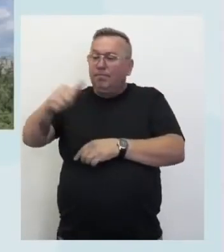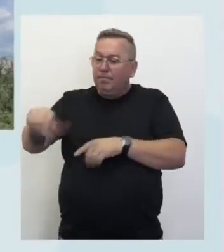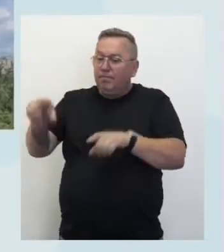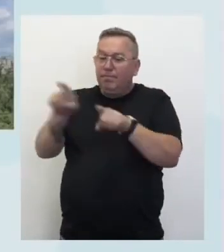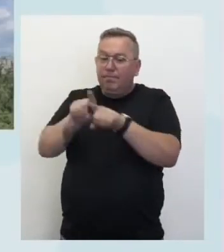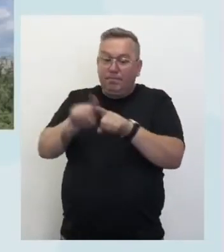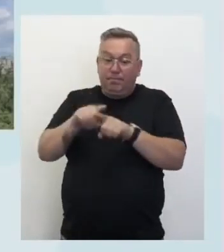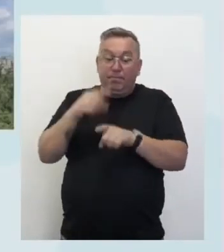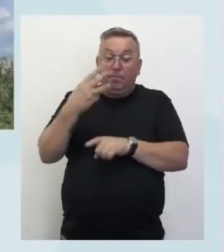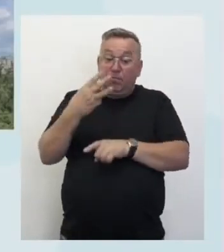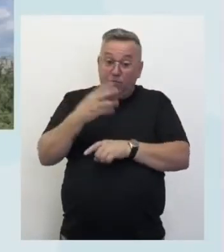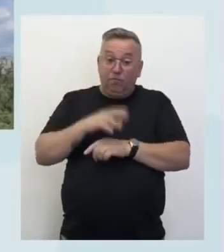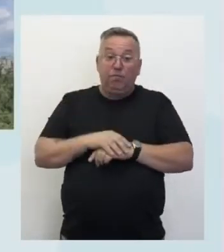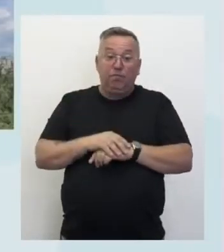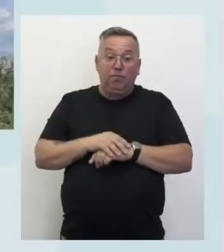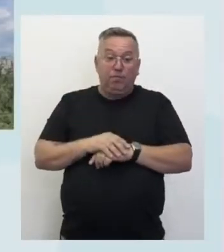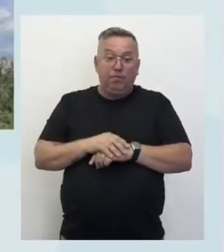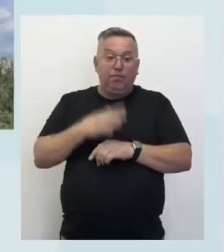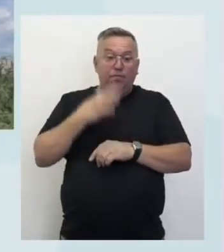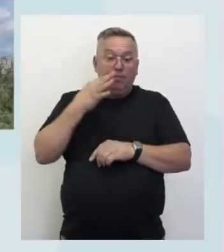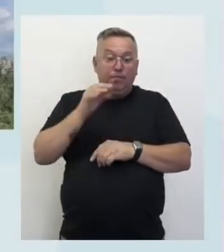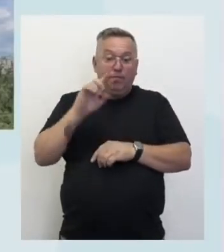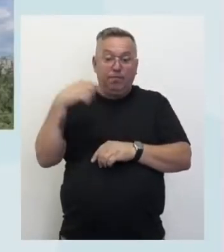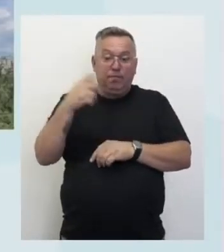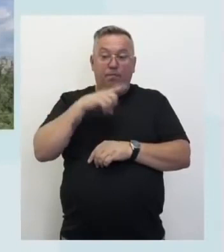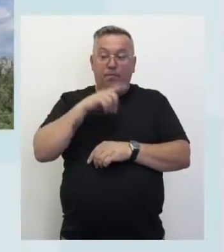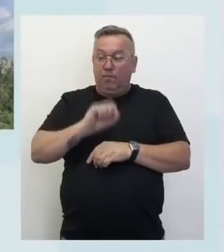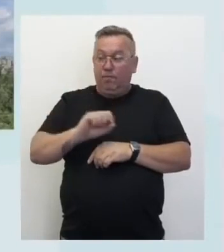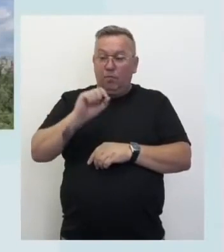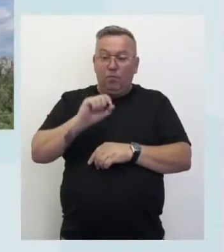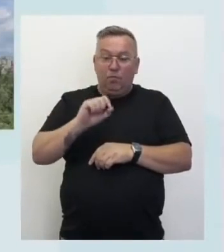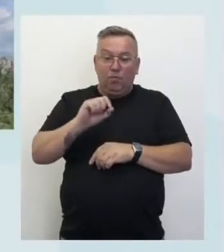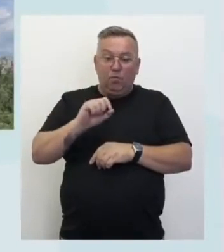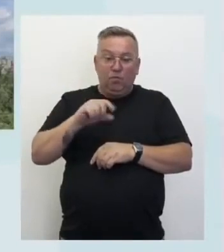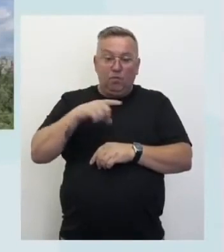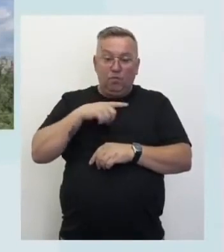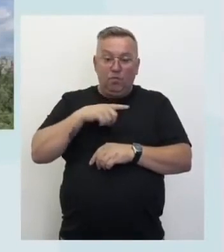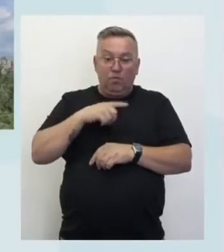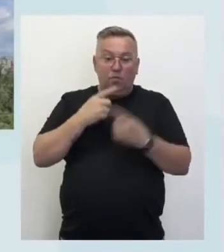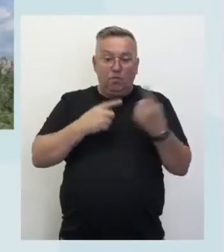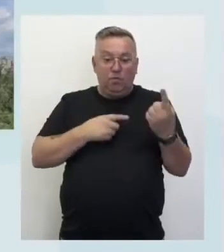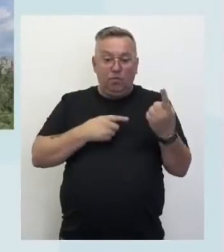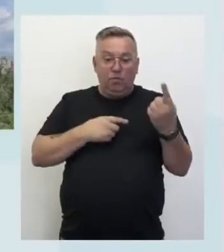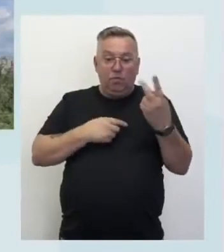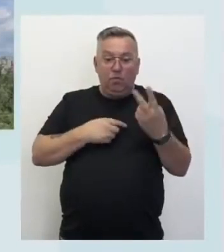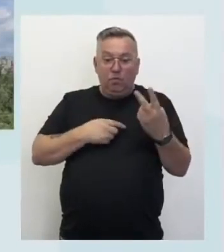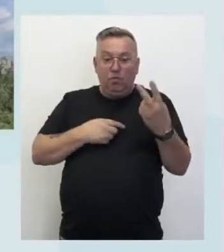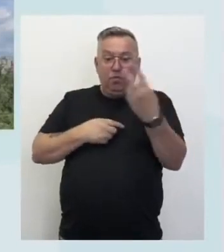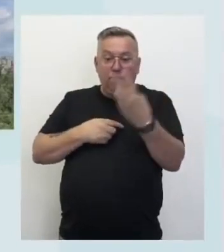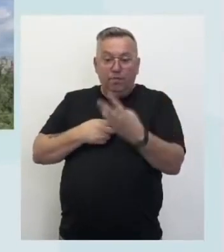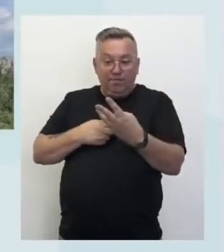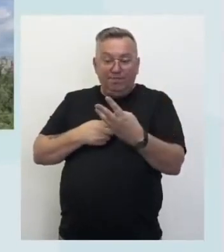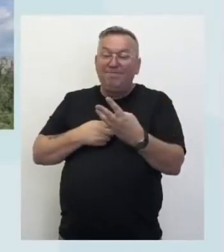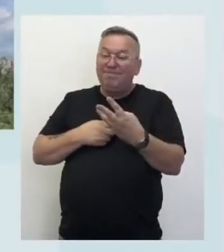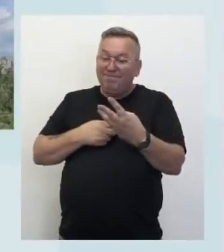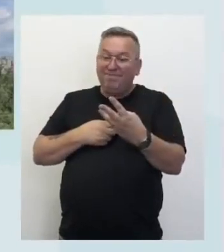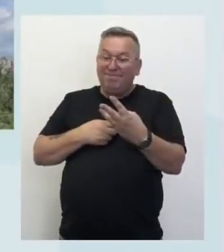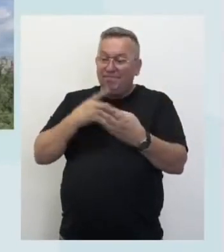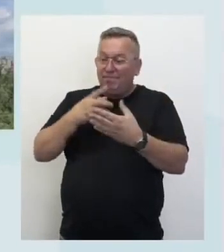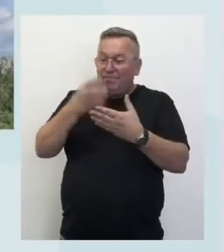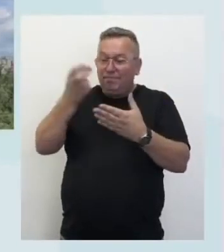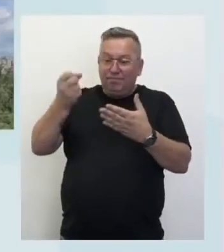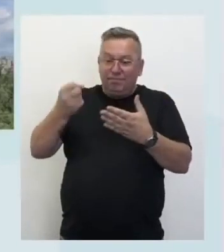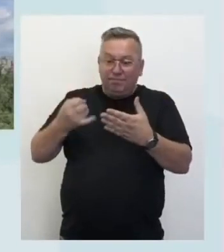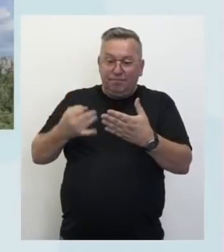são 3 processos aí. Observem que nós temos a imagem, elas estão numeradas aí como 1, 2 e 3. Eu não vou descrever